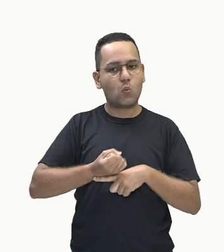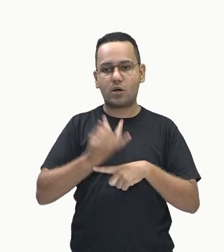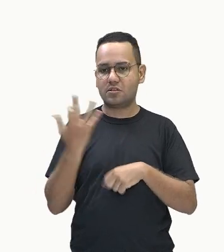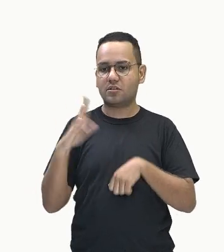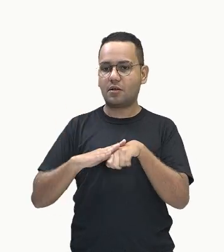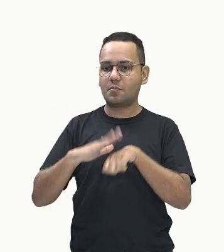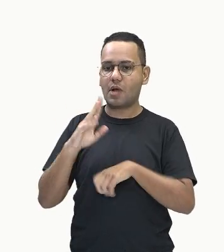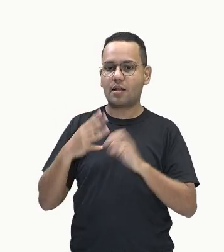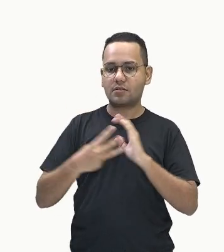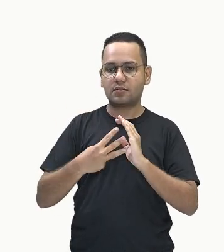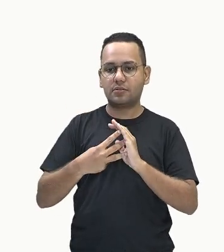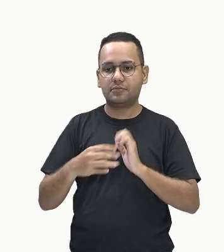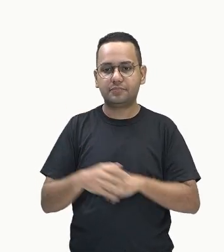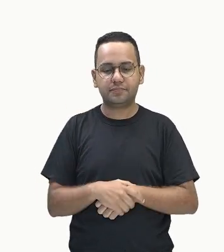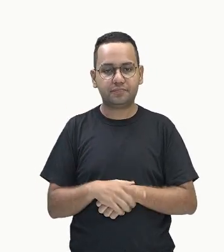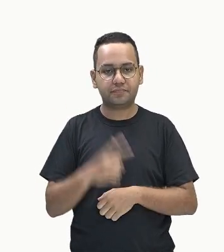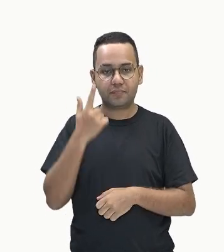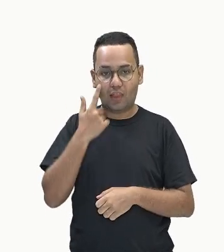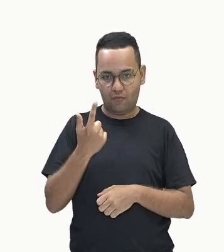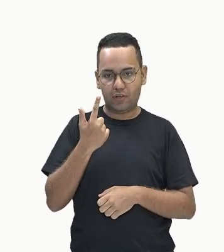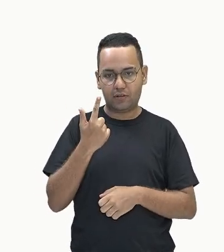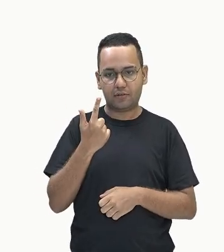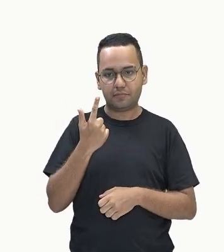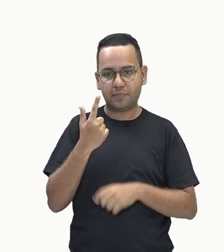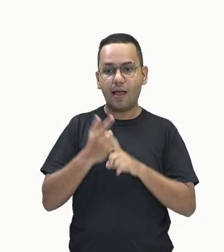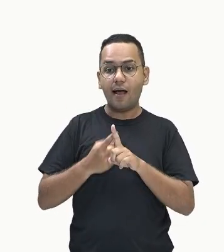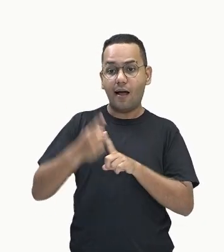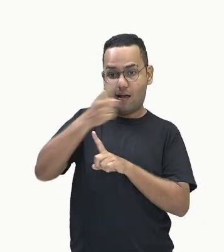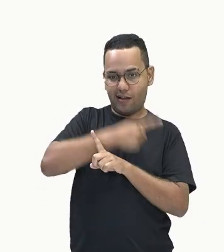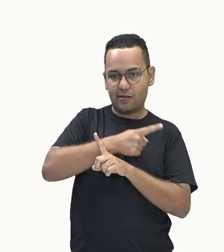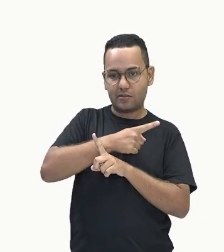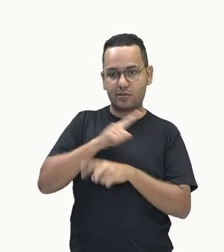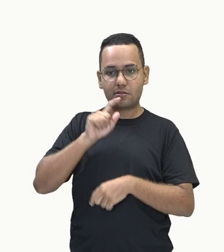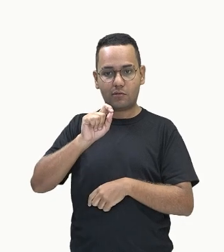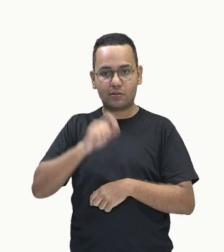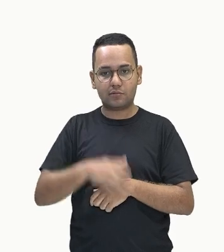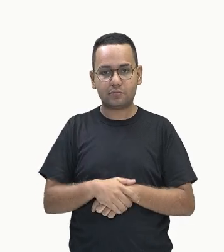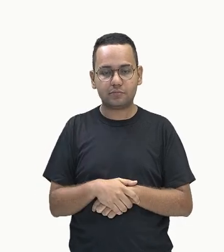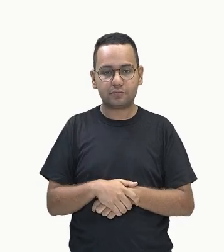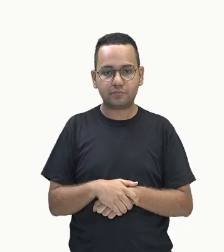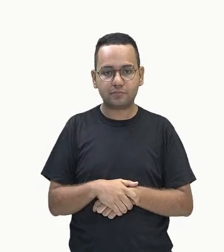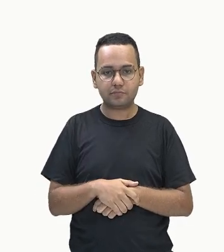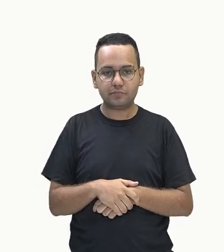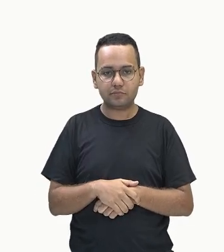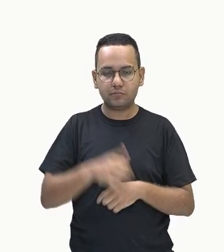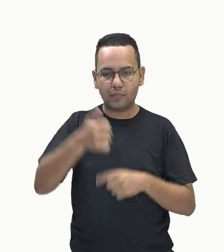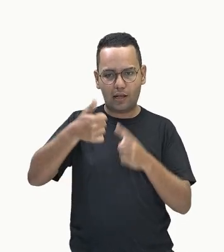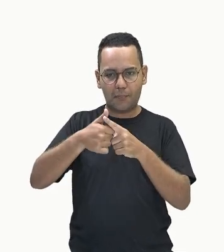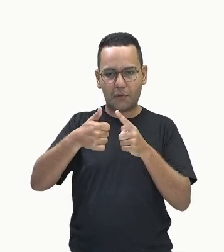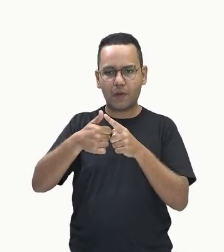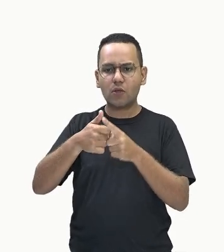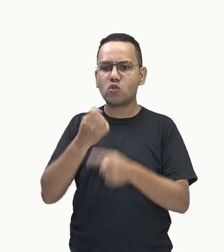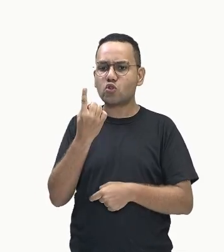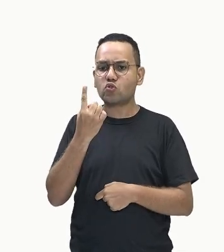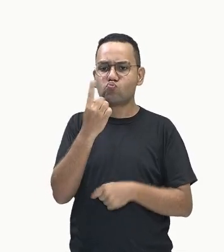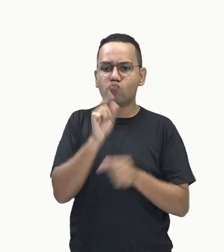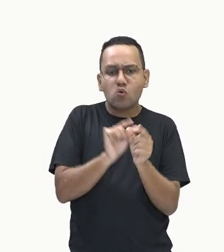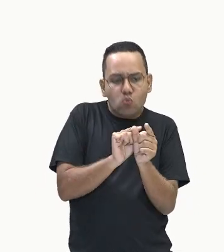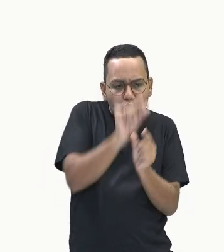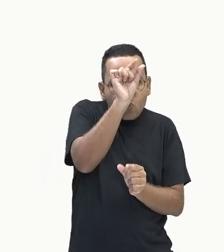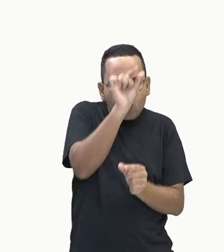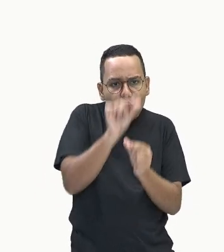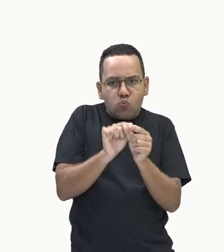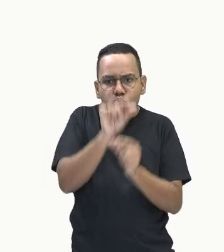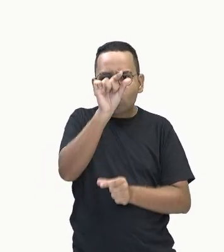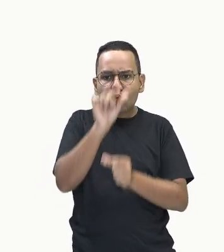texto. Assim como eu destaquei na cartela anterior, percebam que aqui nós não temos mais uma única camada de células, mas sim duas. Eu